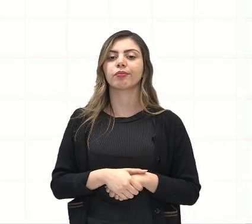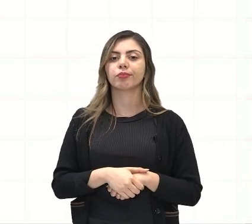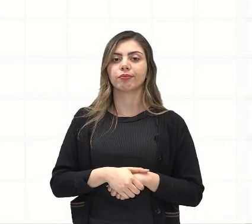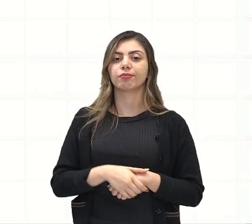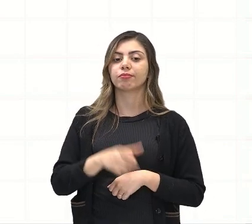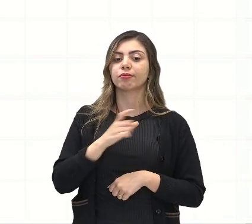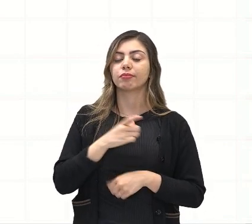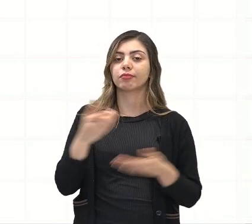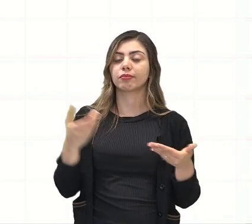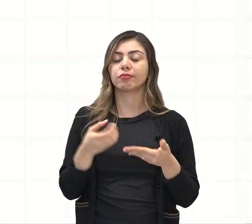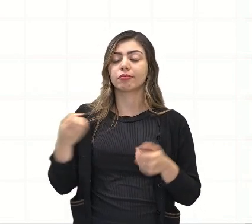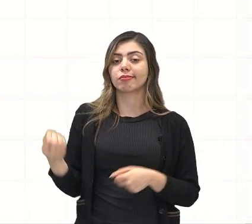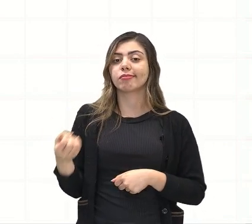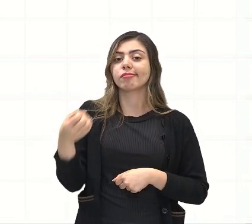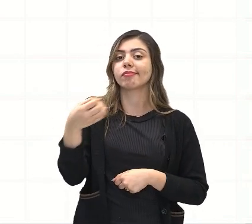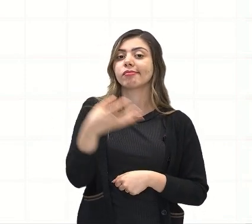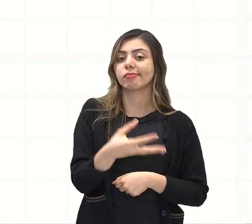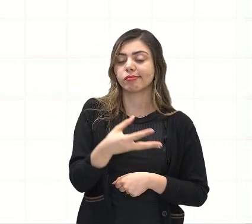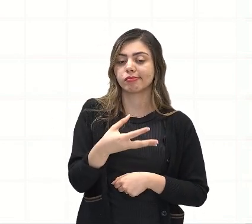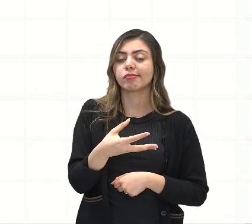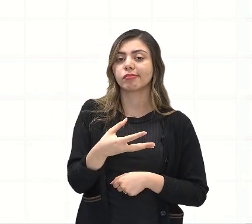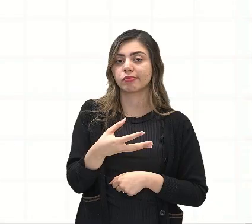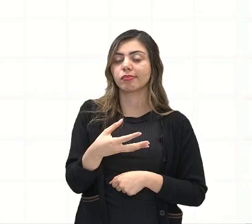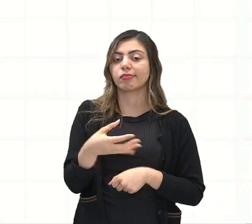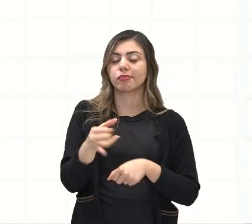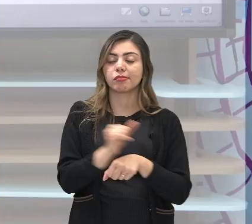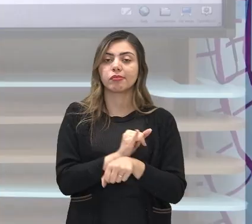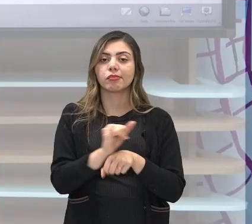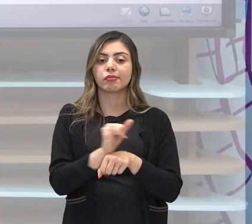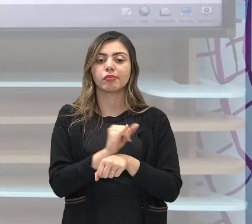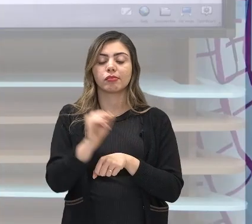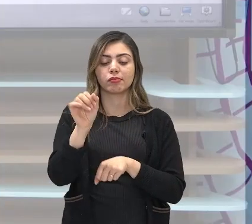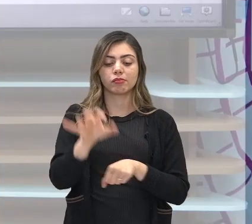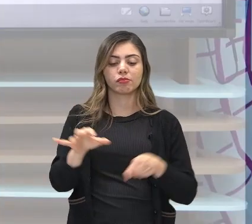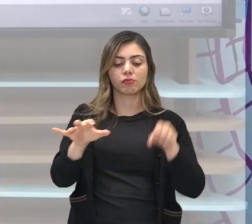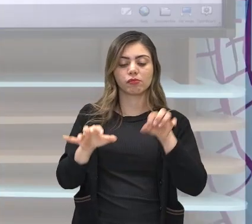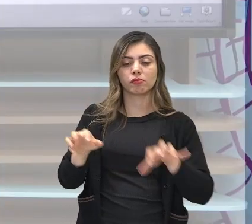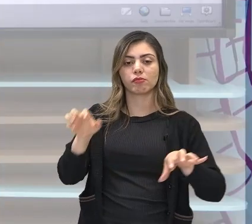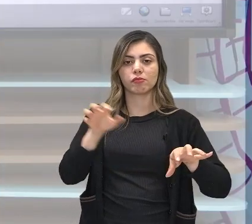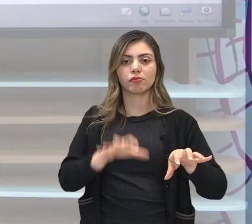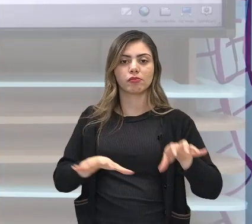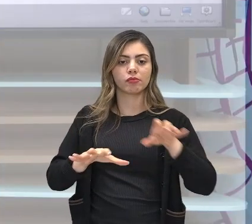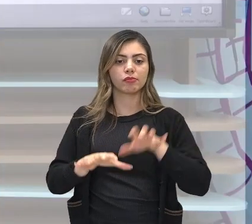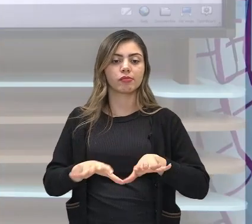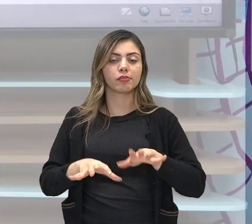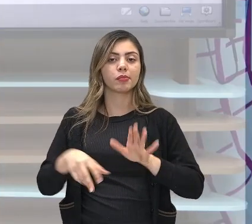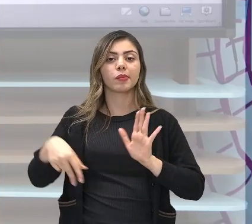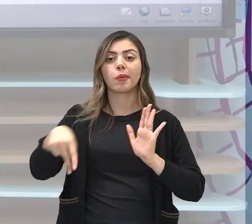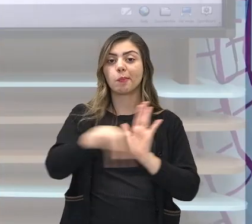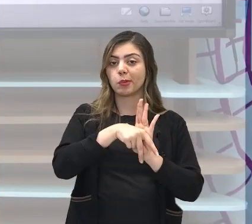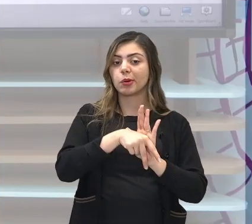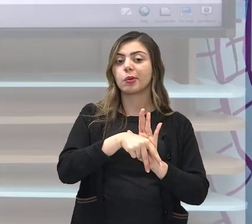a instauração, né, de regiões, de demarcações para